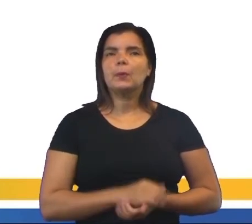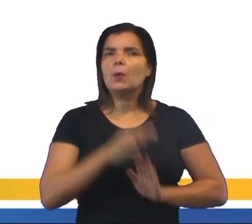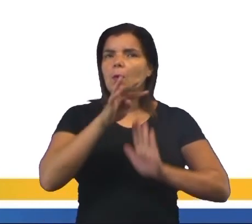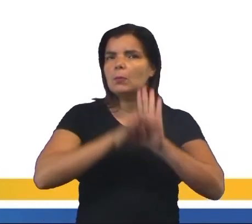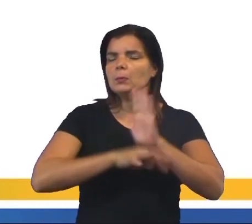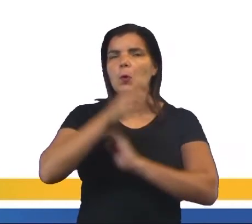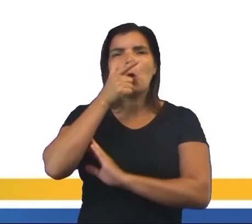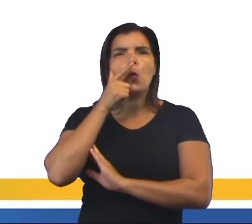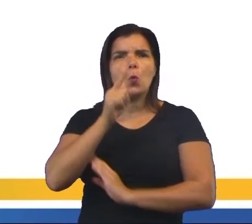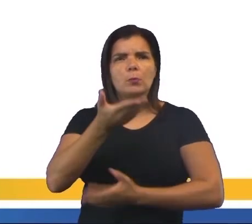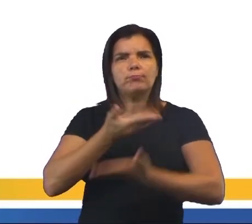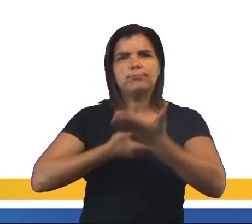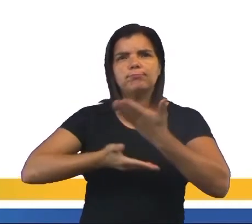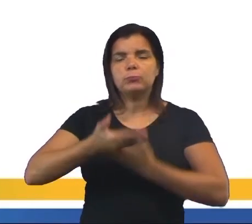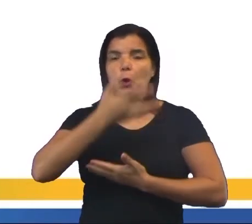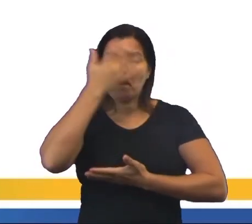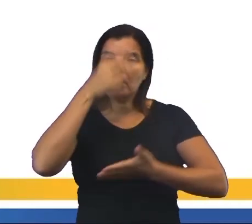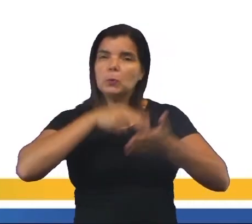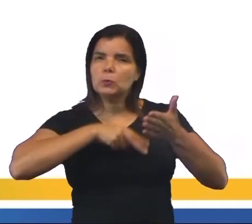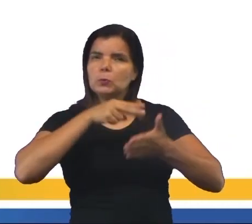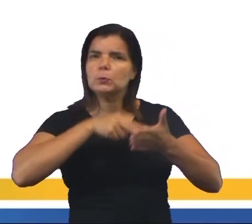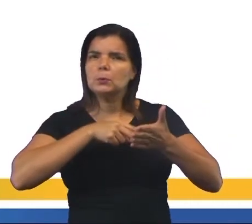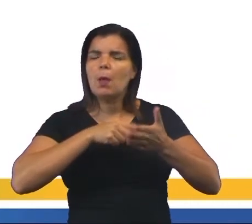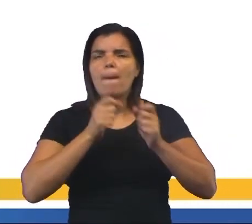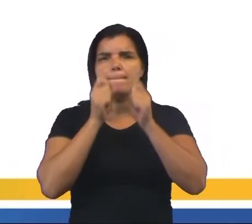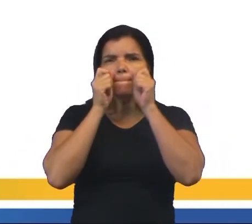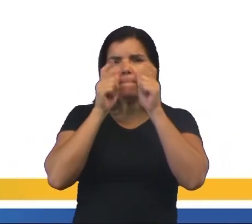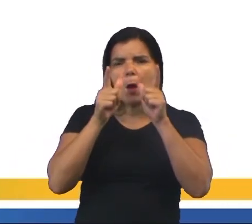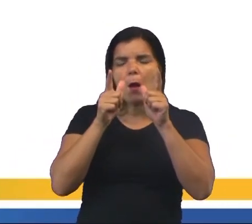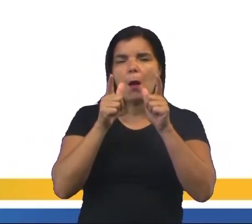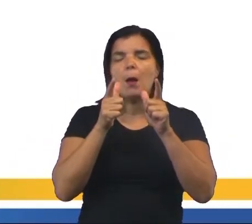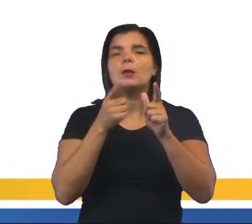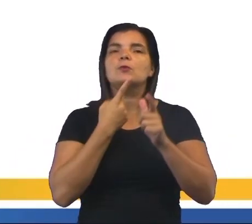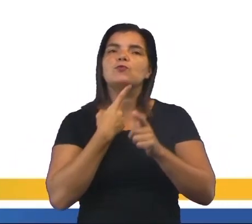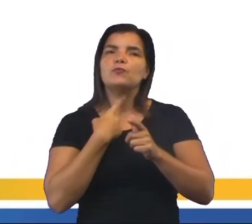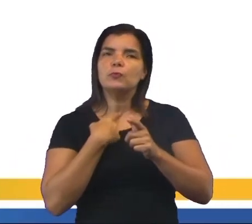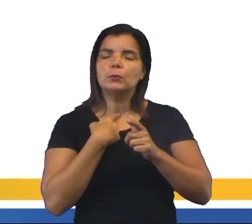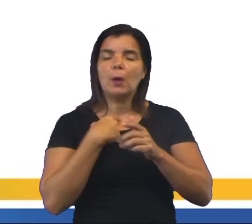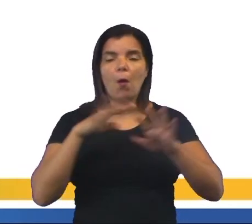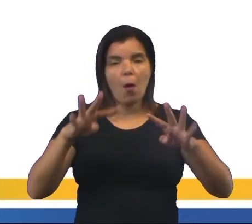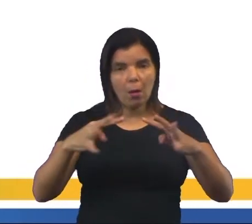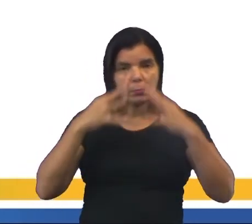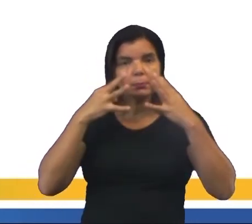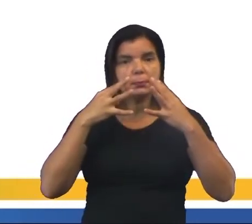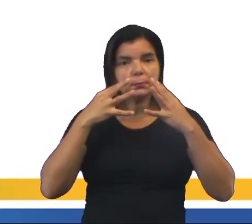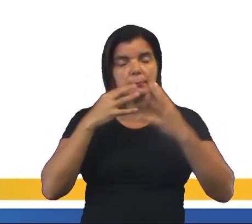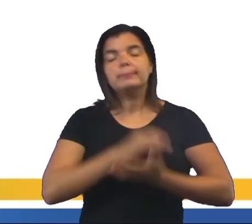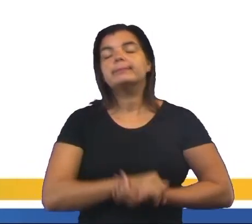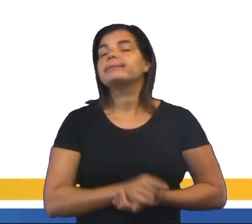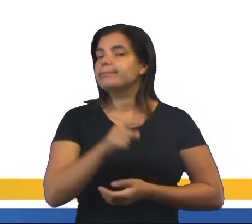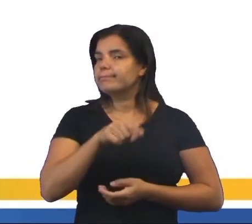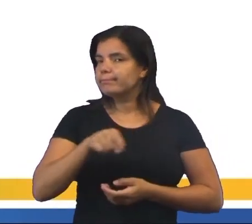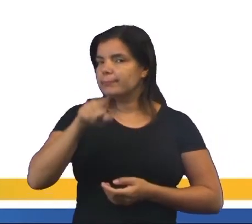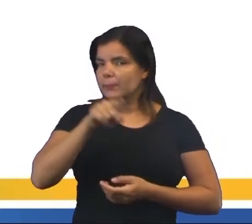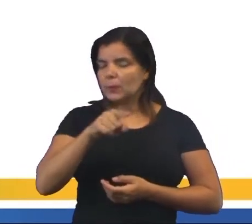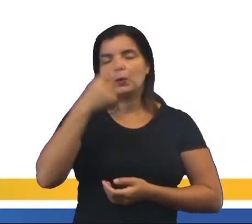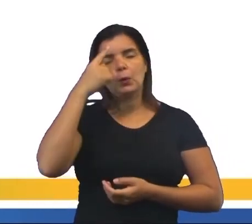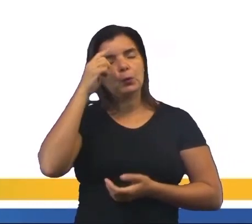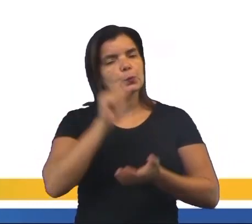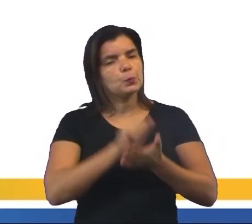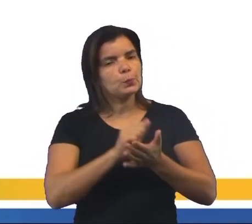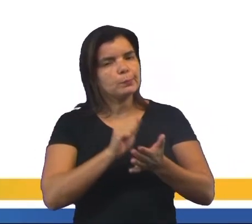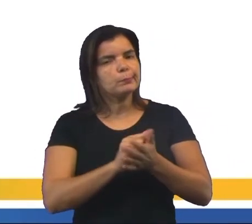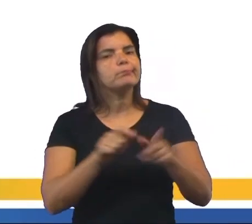texto consegue envolver o leitor? Ele desperta interesse e prende a atenção? Você, como escritor,